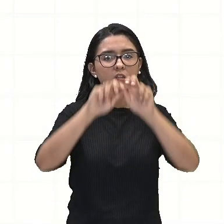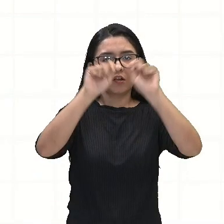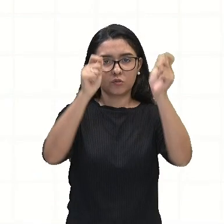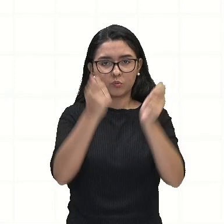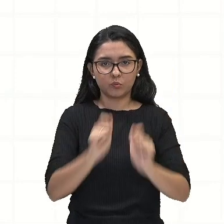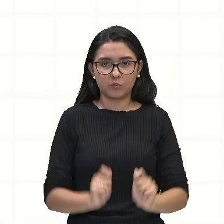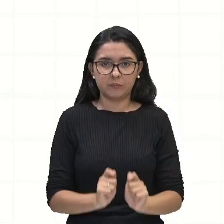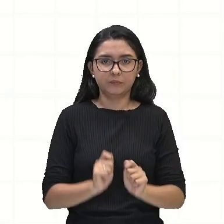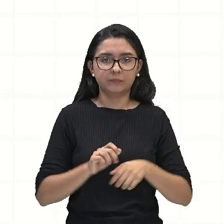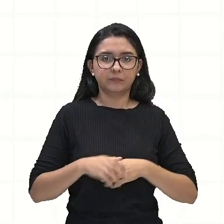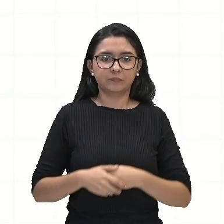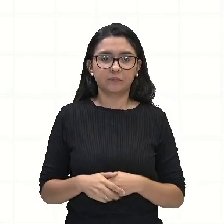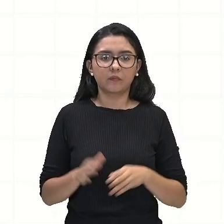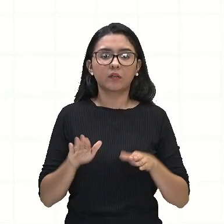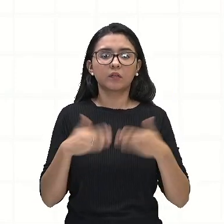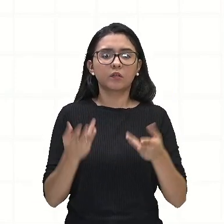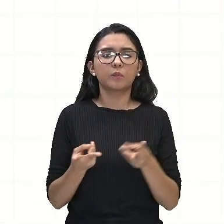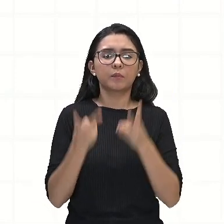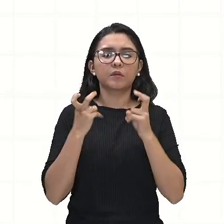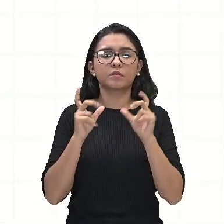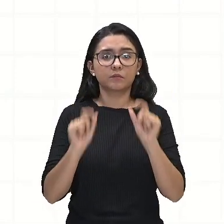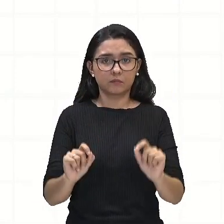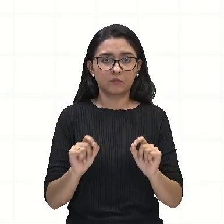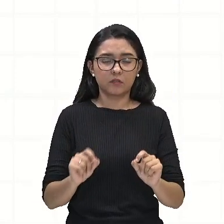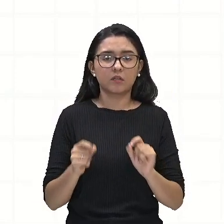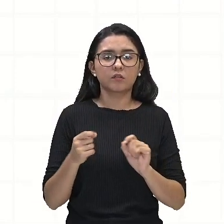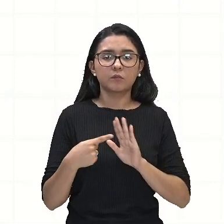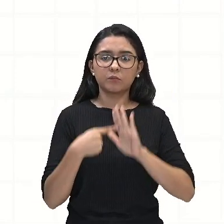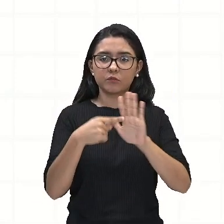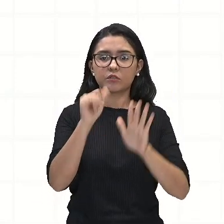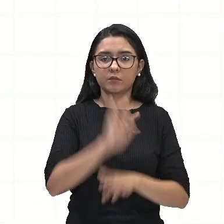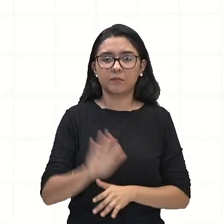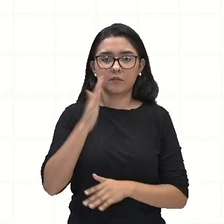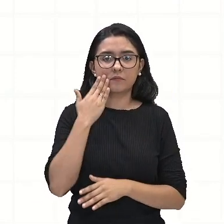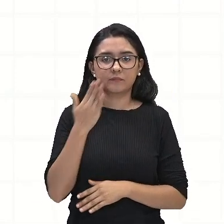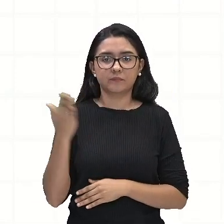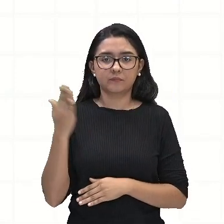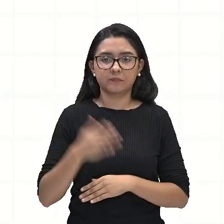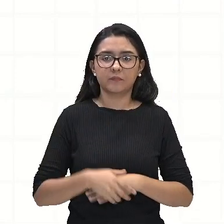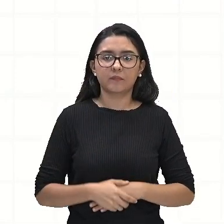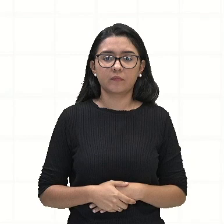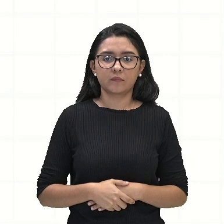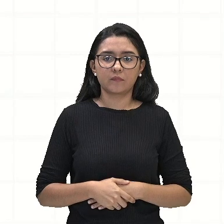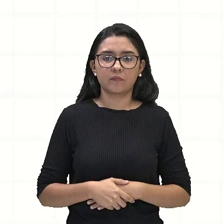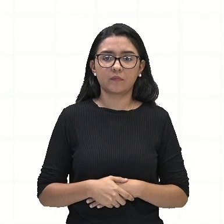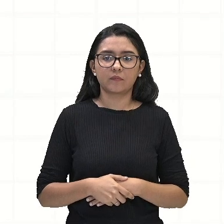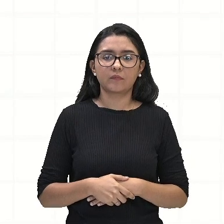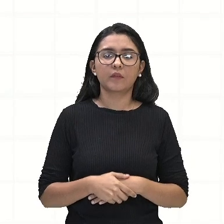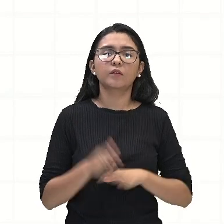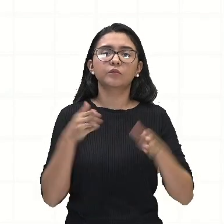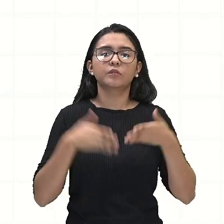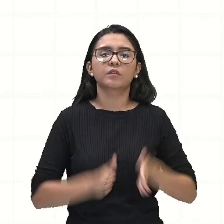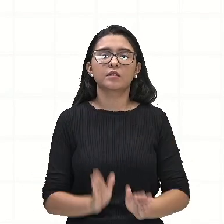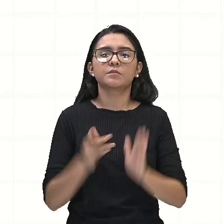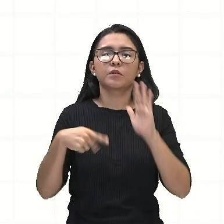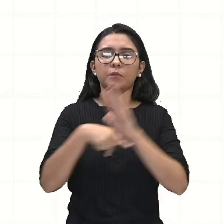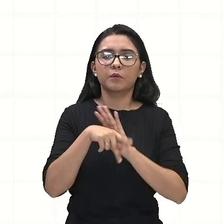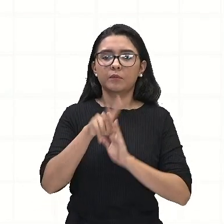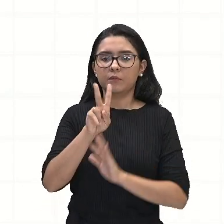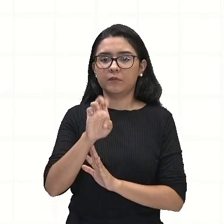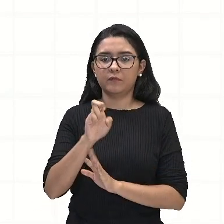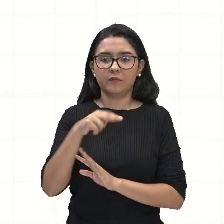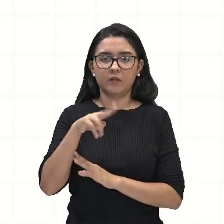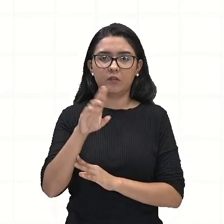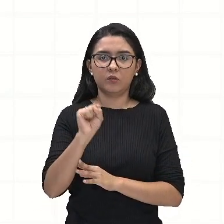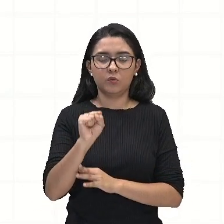escultura. Então, observem aqui que trouxemos uma imagem para vocês, o Nascimento de Vênus, certo? Que é